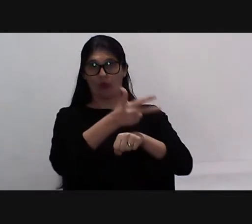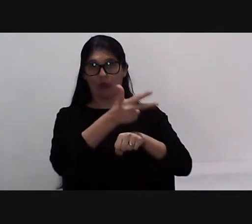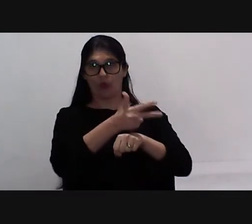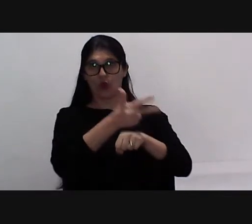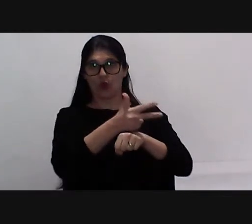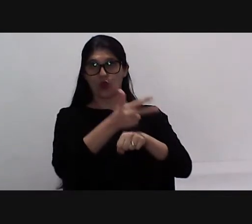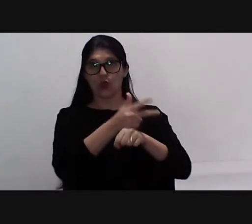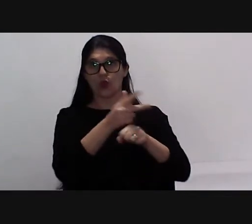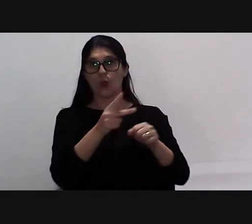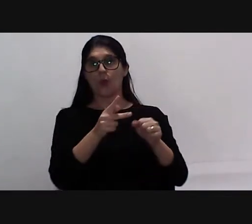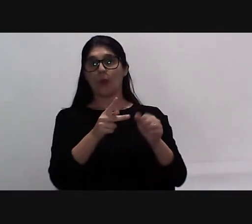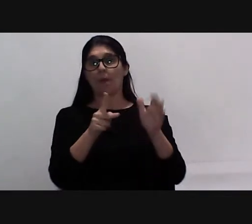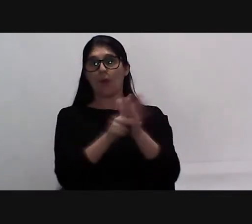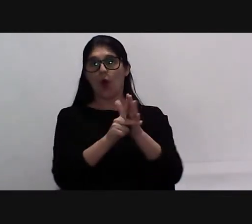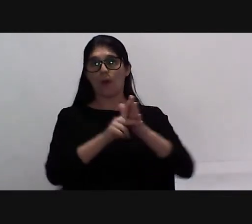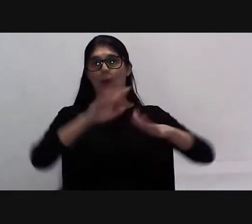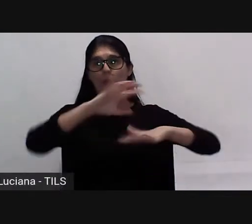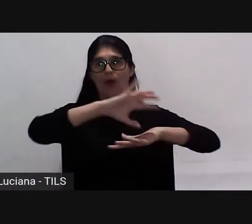do campus.